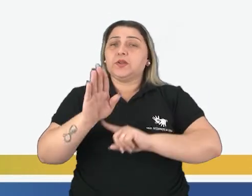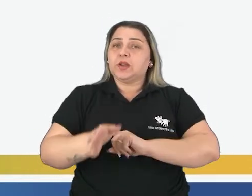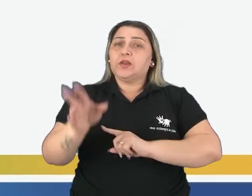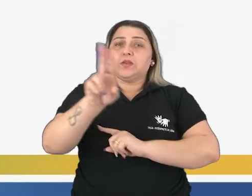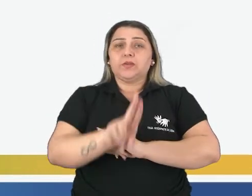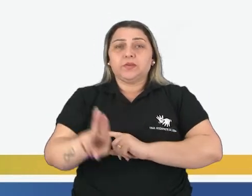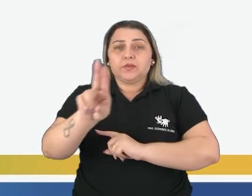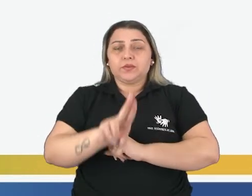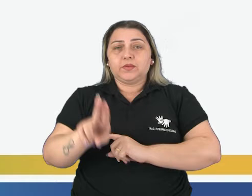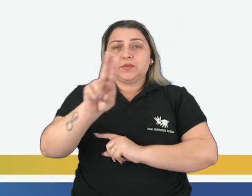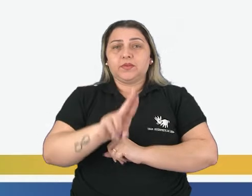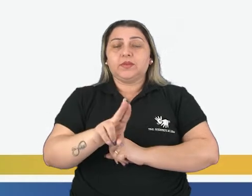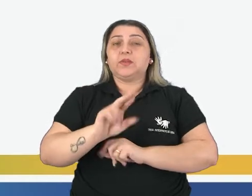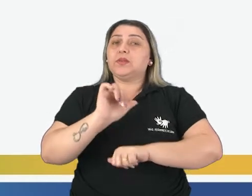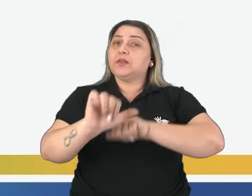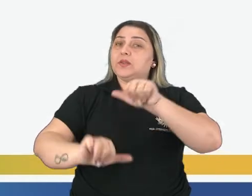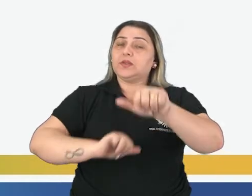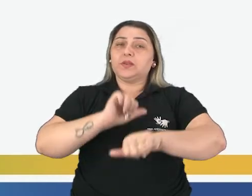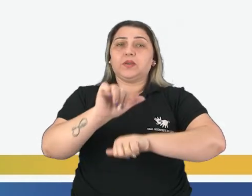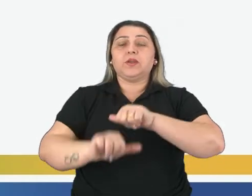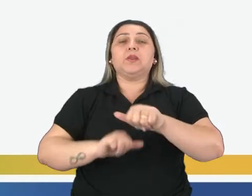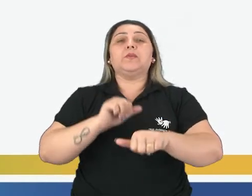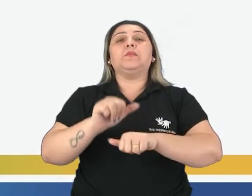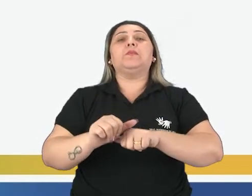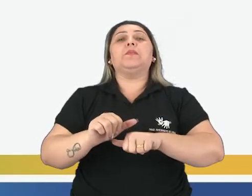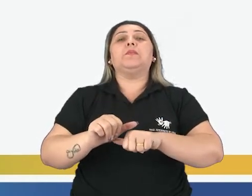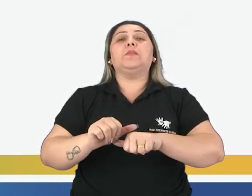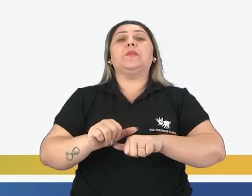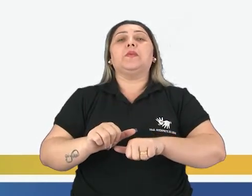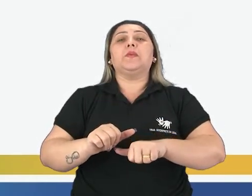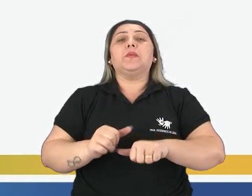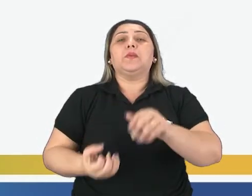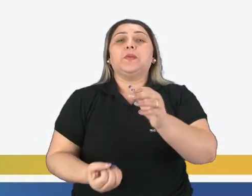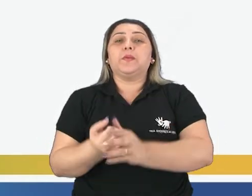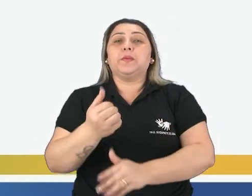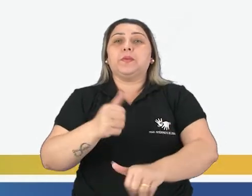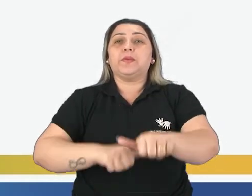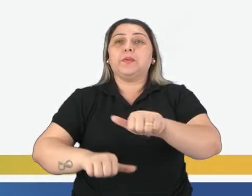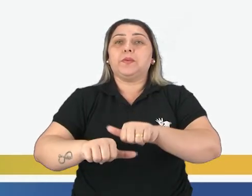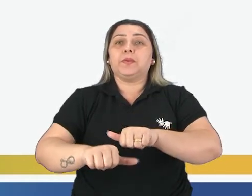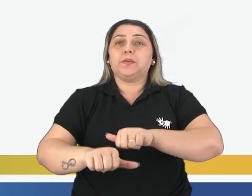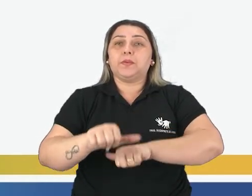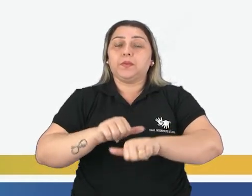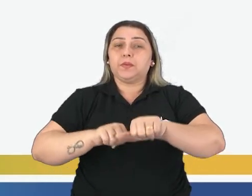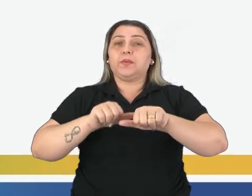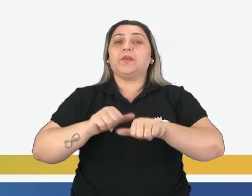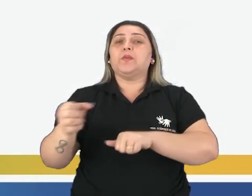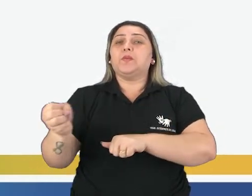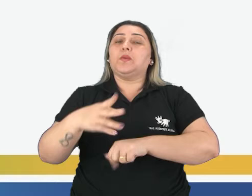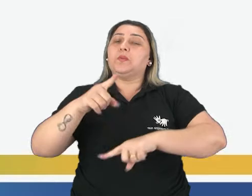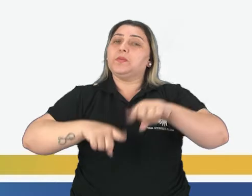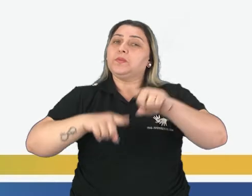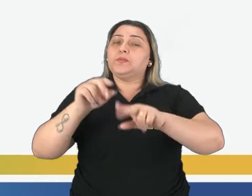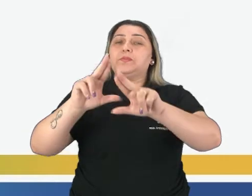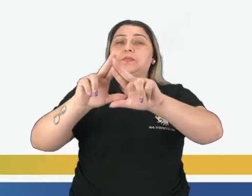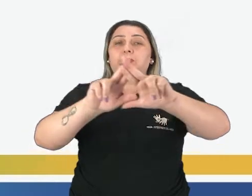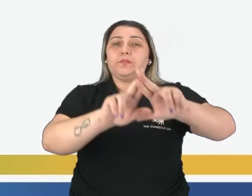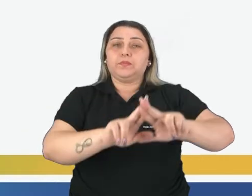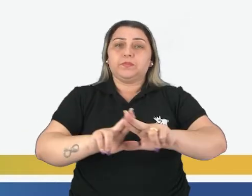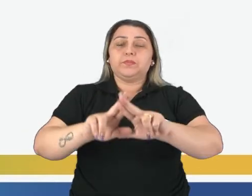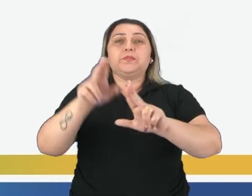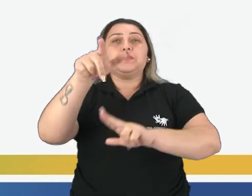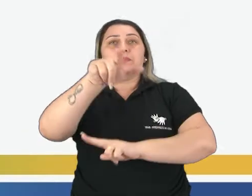utilizados não transformados em matéria-prima para a criação de um novo produto. Na reciclagem,